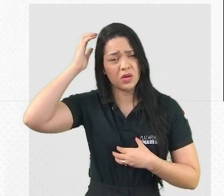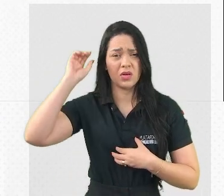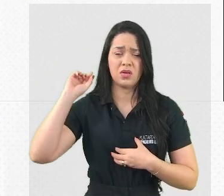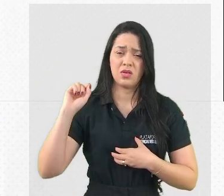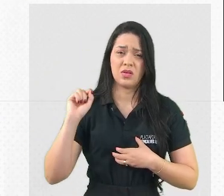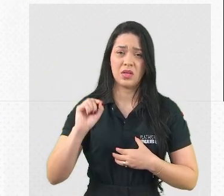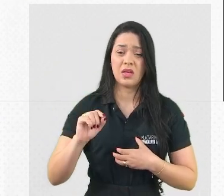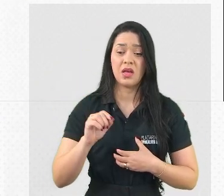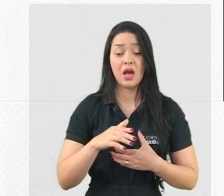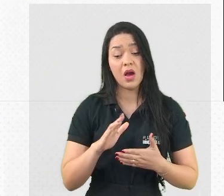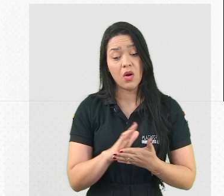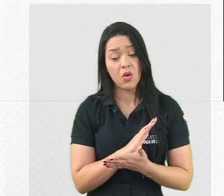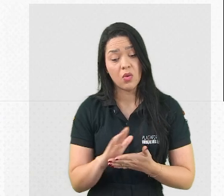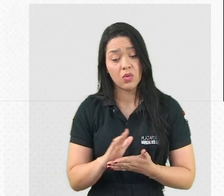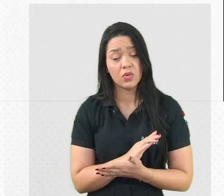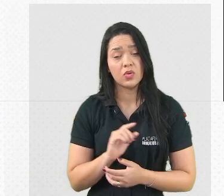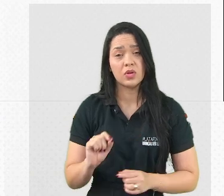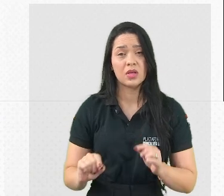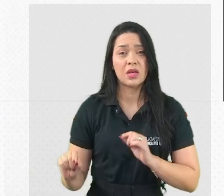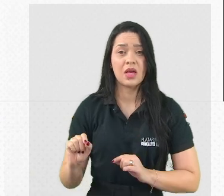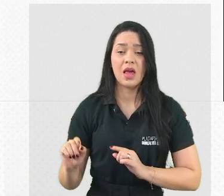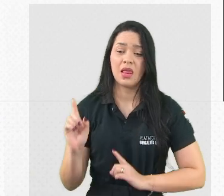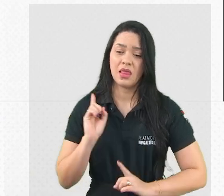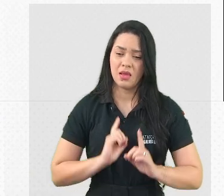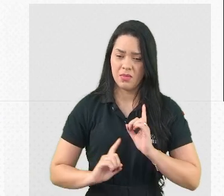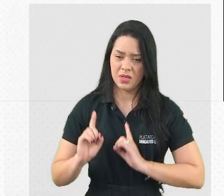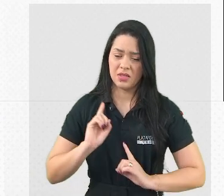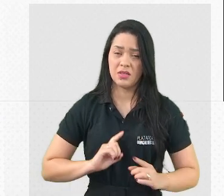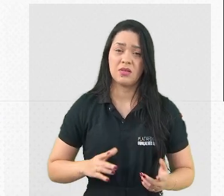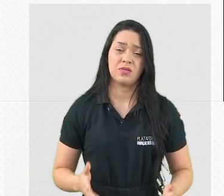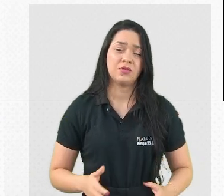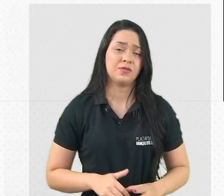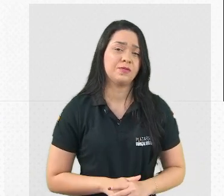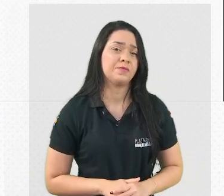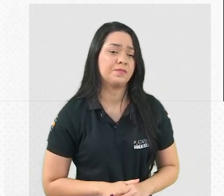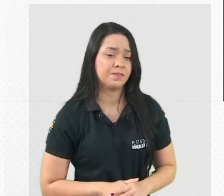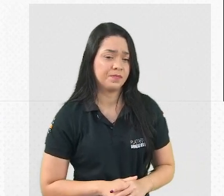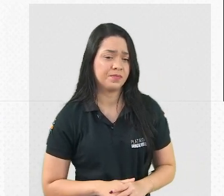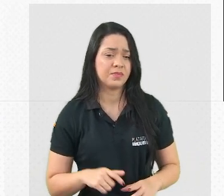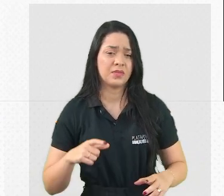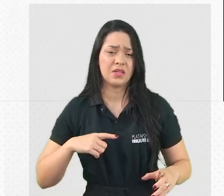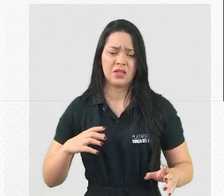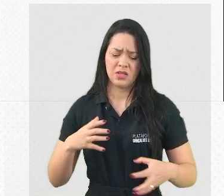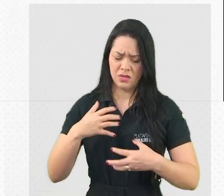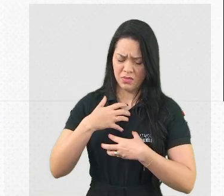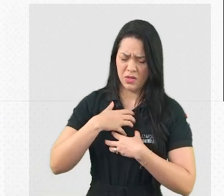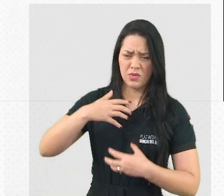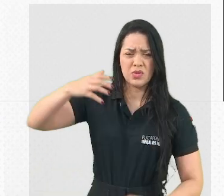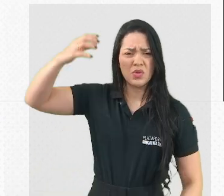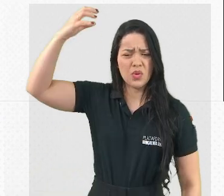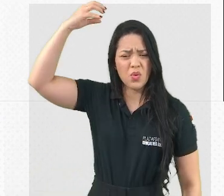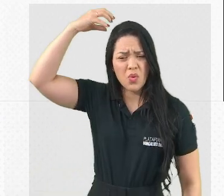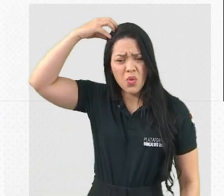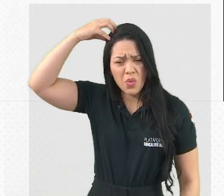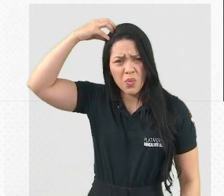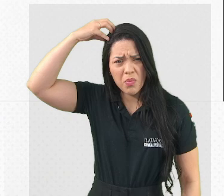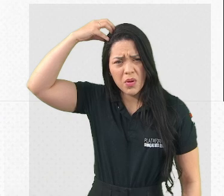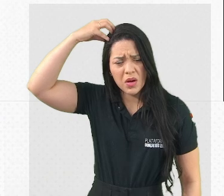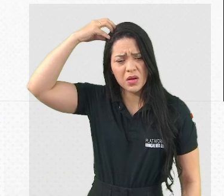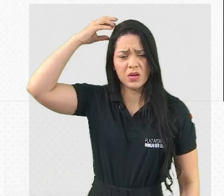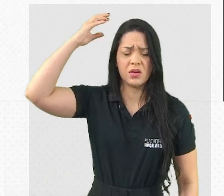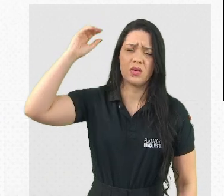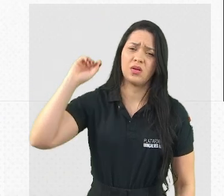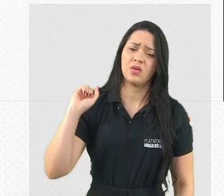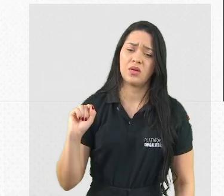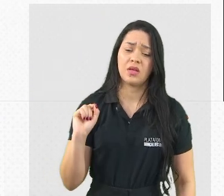e em alguns casos levando à depressão. Olha só, ter o sentimento de culpa e em alguns casos